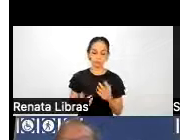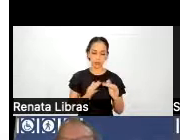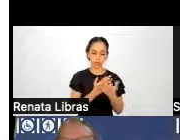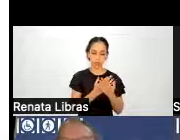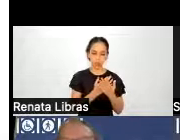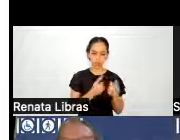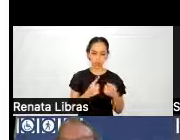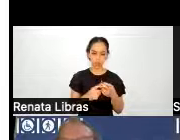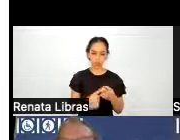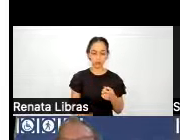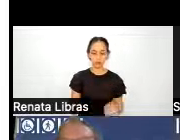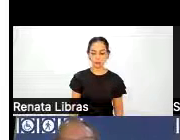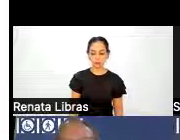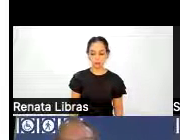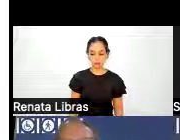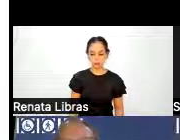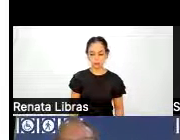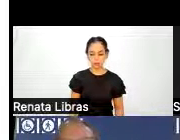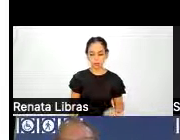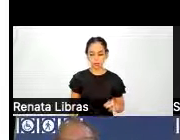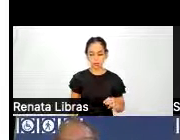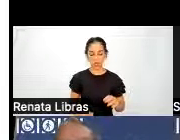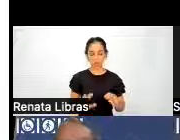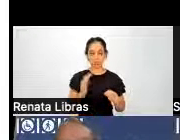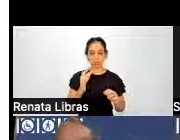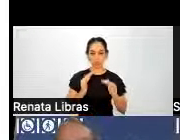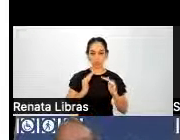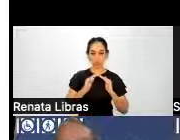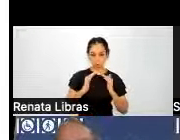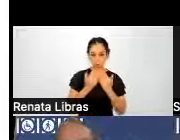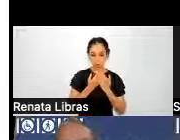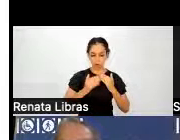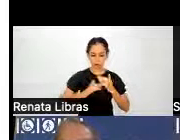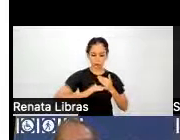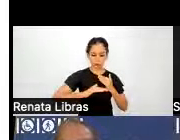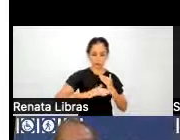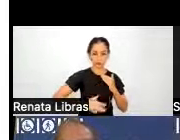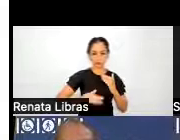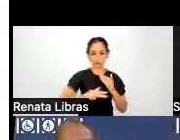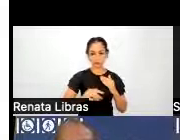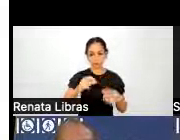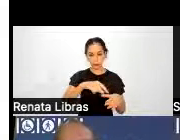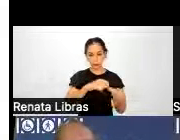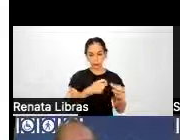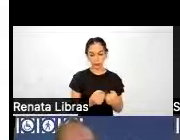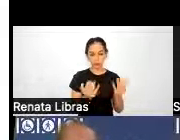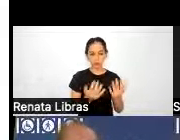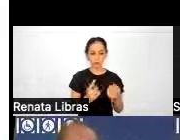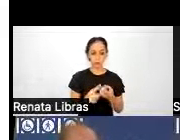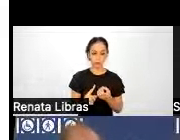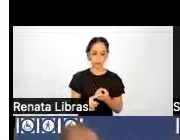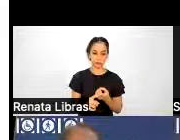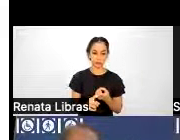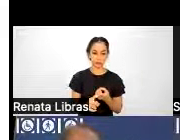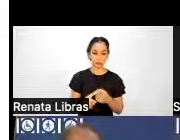cedem seus quintais para esses cultivos, os elementos de ativação presentes no caso e